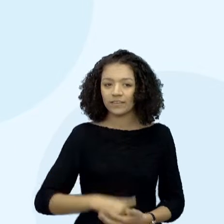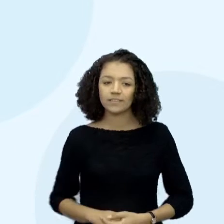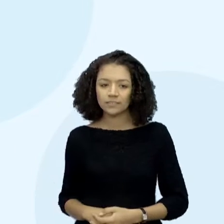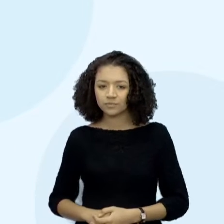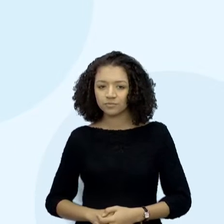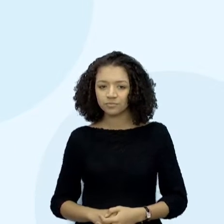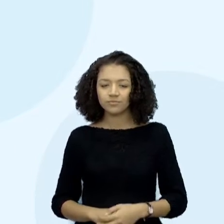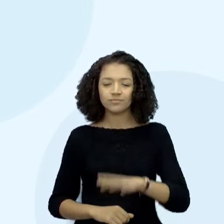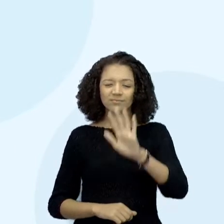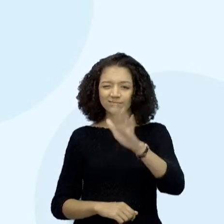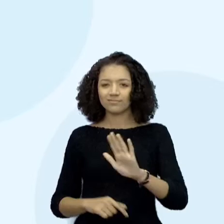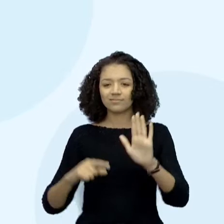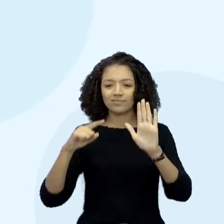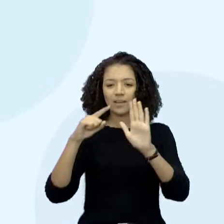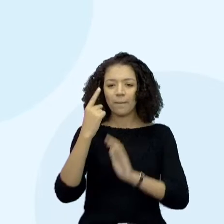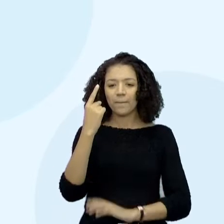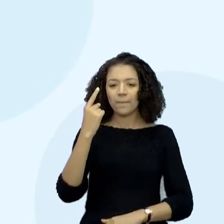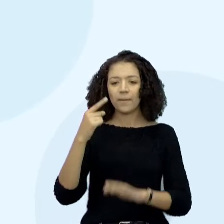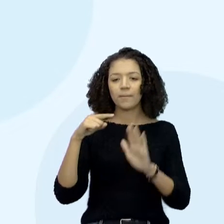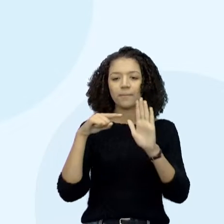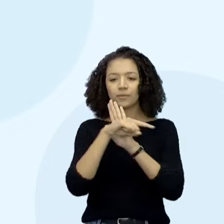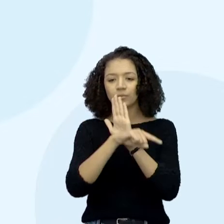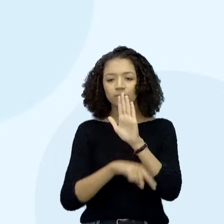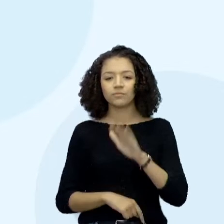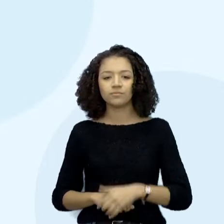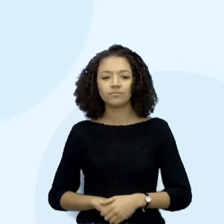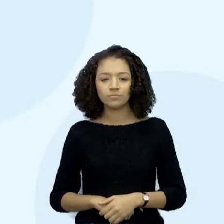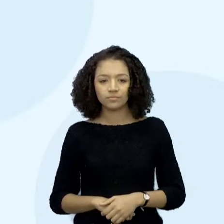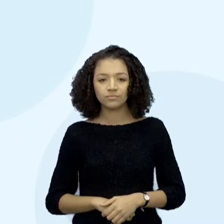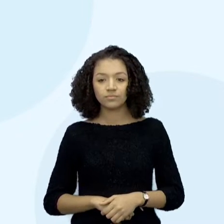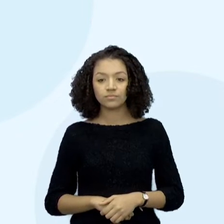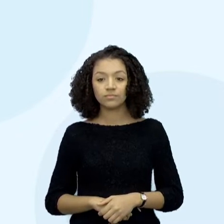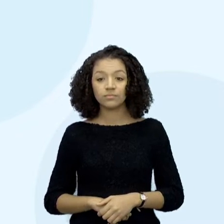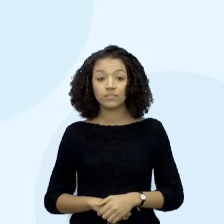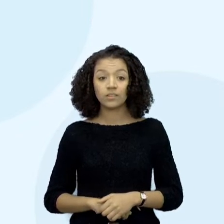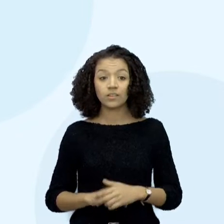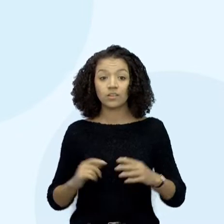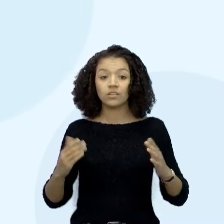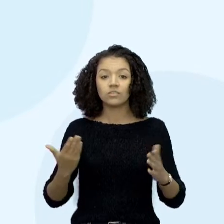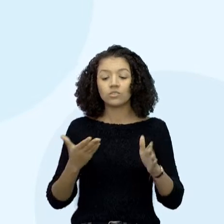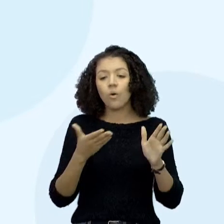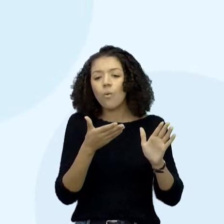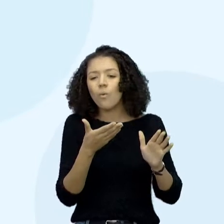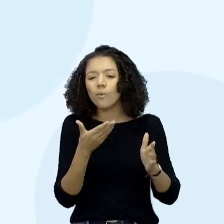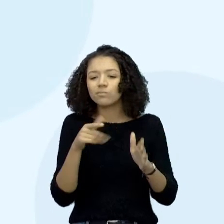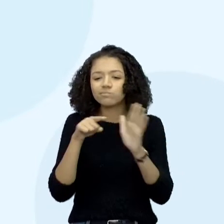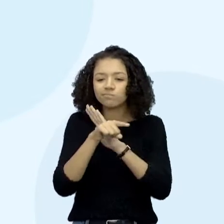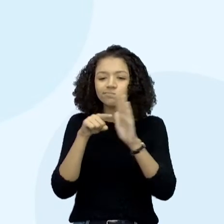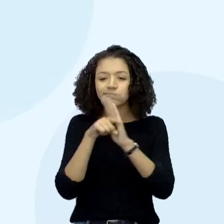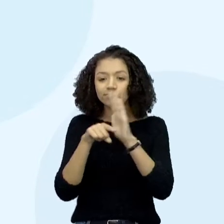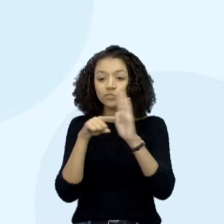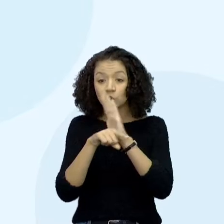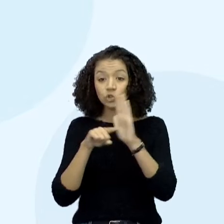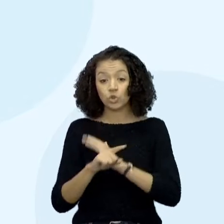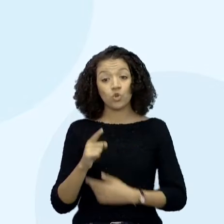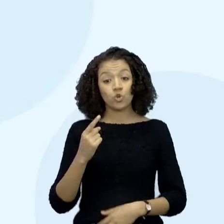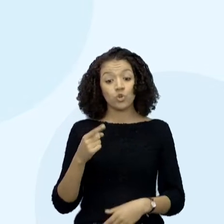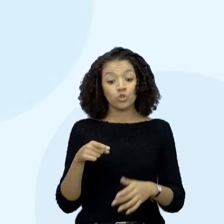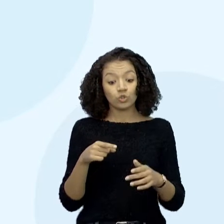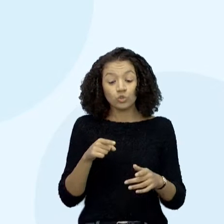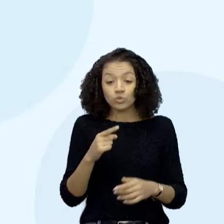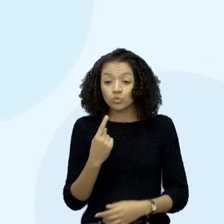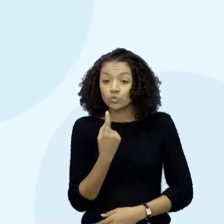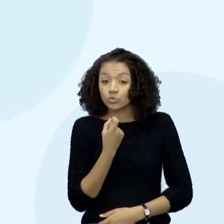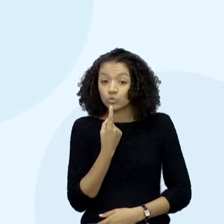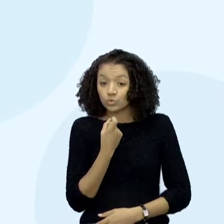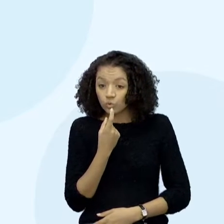nossa primeira pergunta na tela, que é: como foi o processo de fazer pesquisas de forma autônoma, né, com temas de